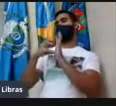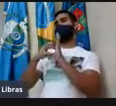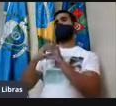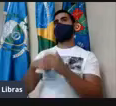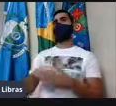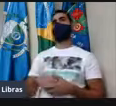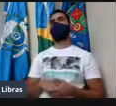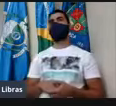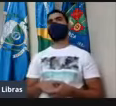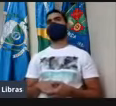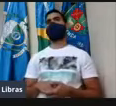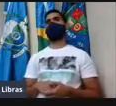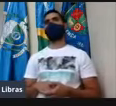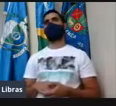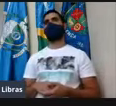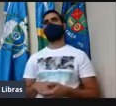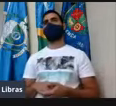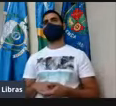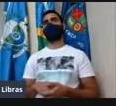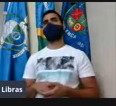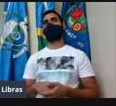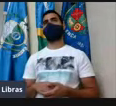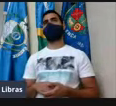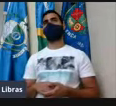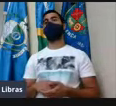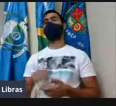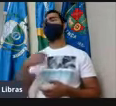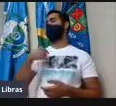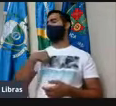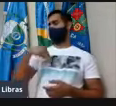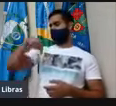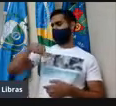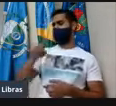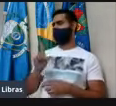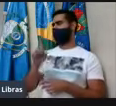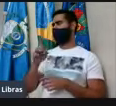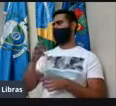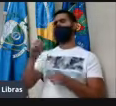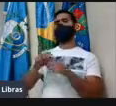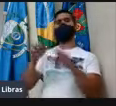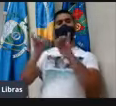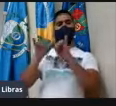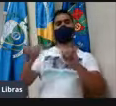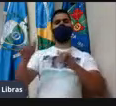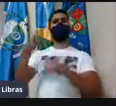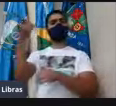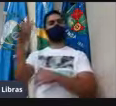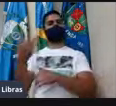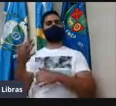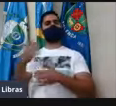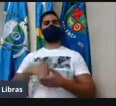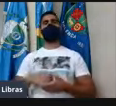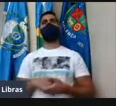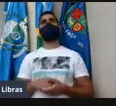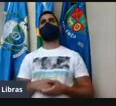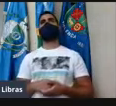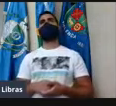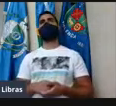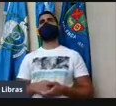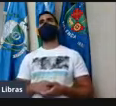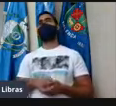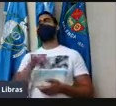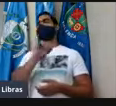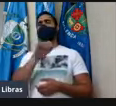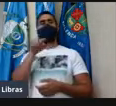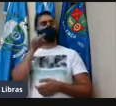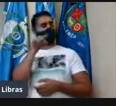que eu fiz. Traga os comprovantes, aqui, então, por favor. Eu estou aqui para prestar todas as informações. Tá certo. E se a senhora